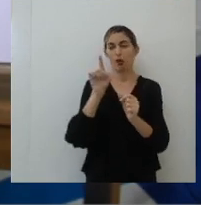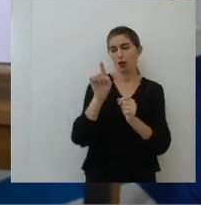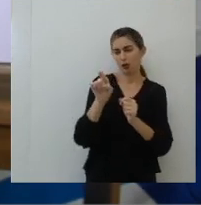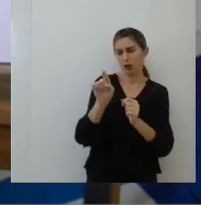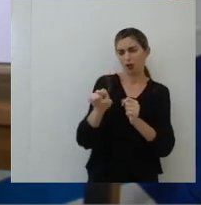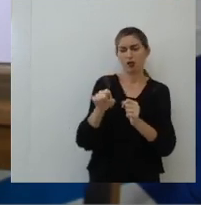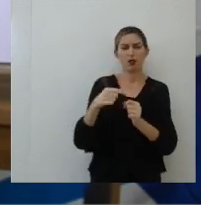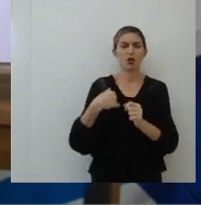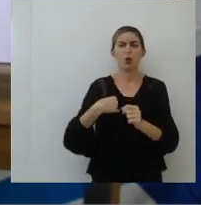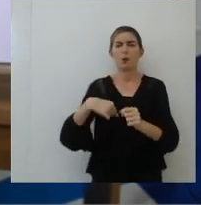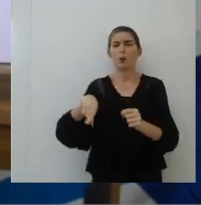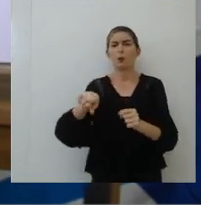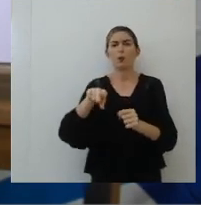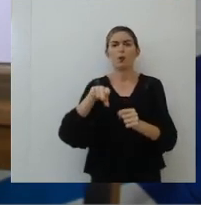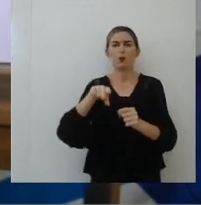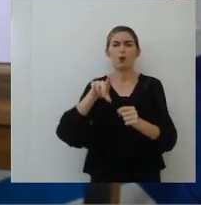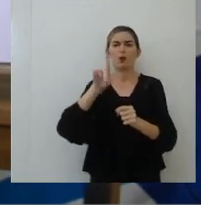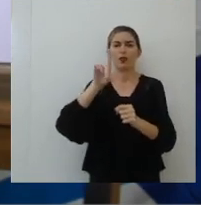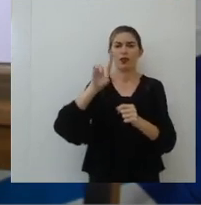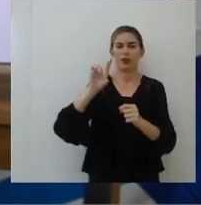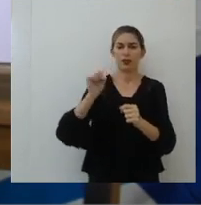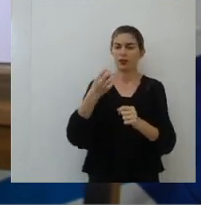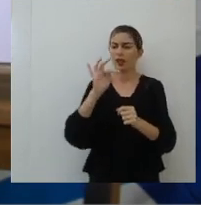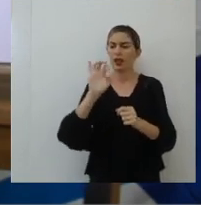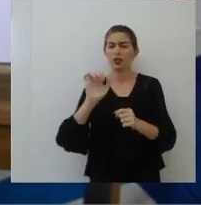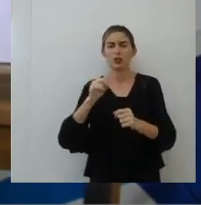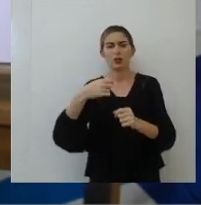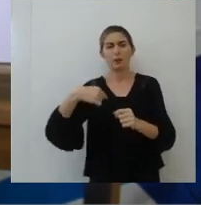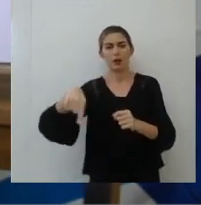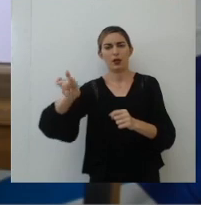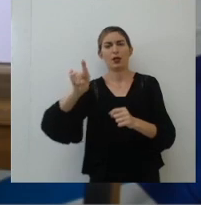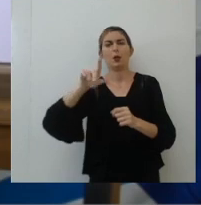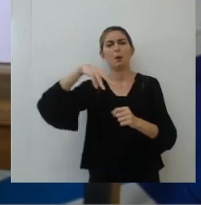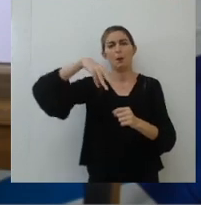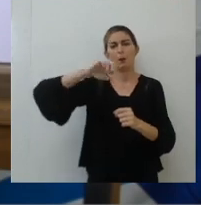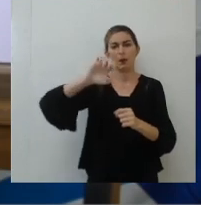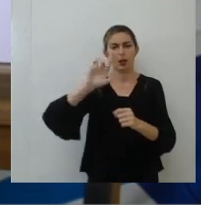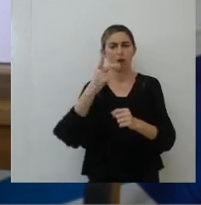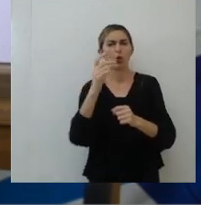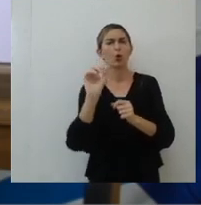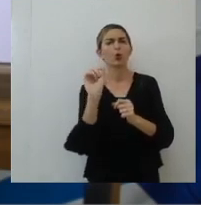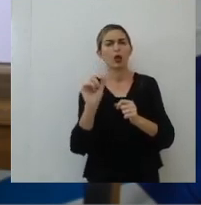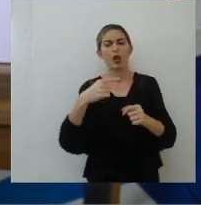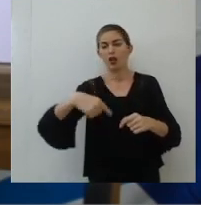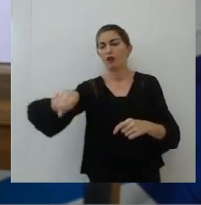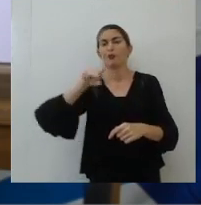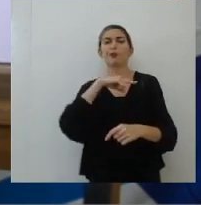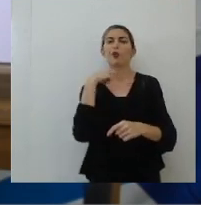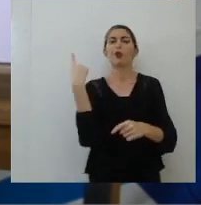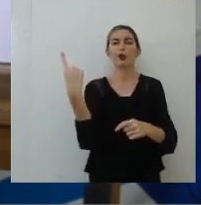foi desta para melhor. Ou seja, chorou, morreu. Ok?